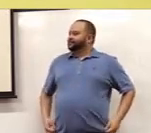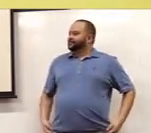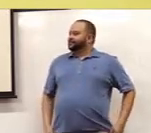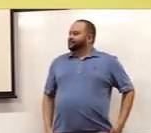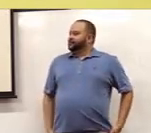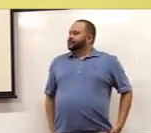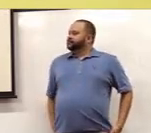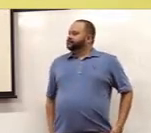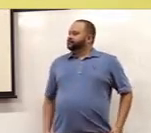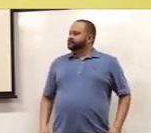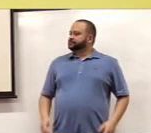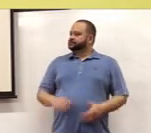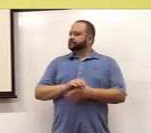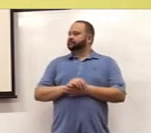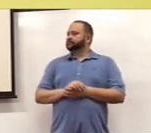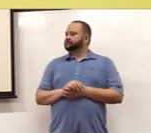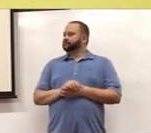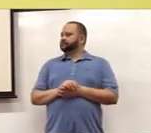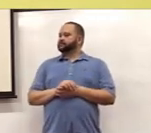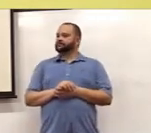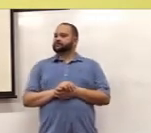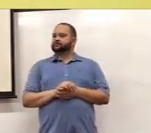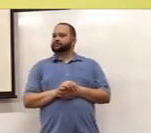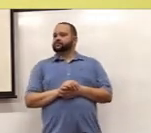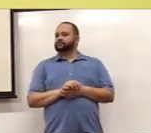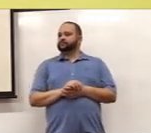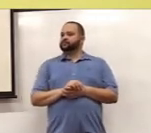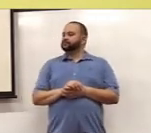O quarto movimento, em dois tempos sobrepostos, fazendo